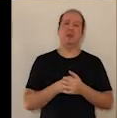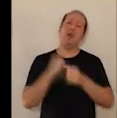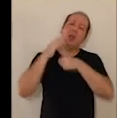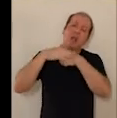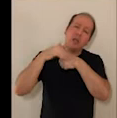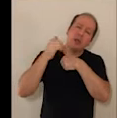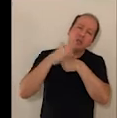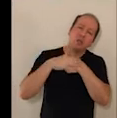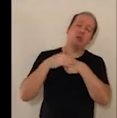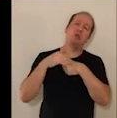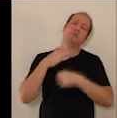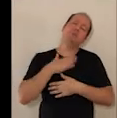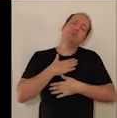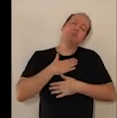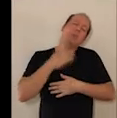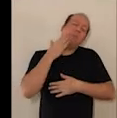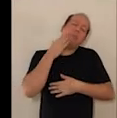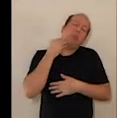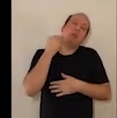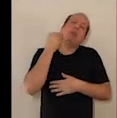comigo, tão meiga.